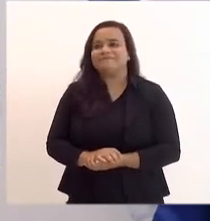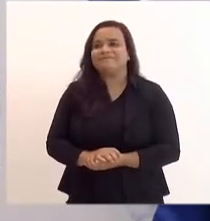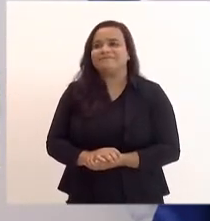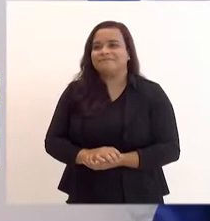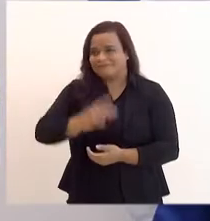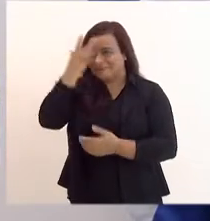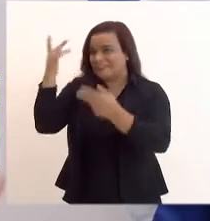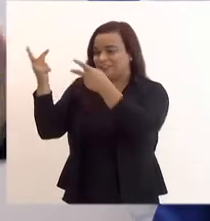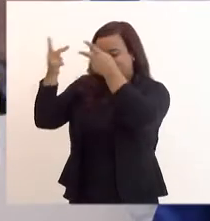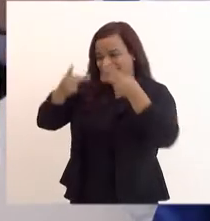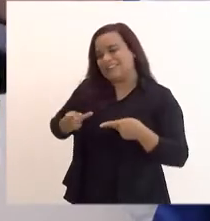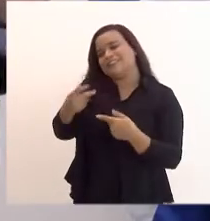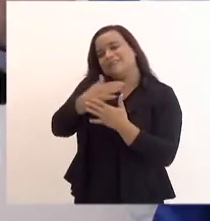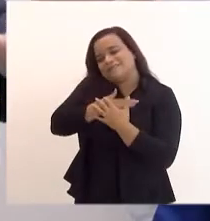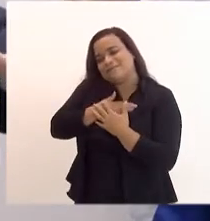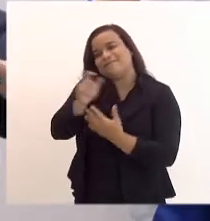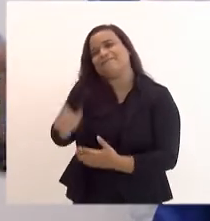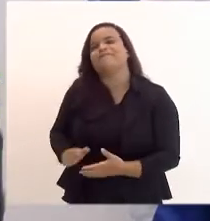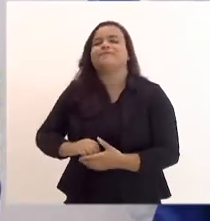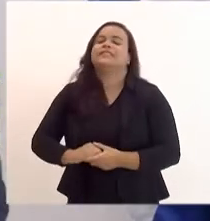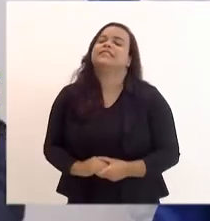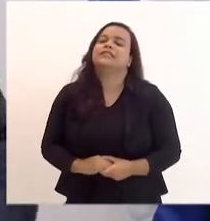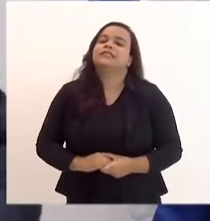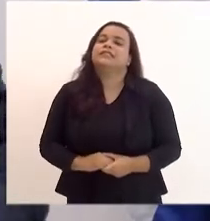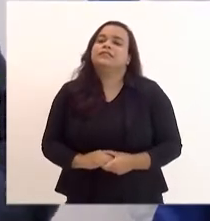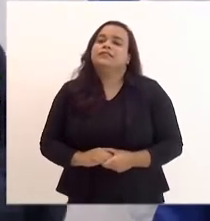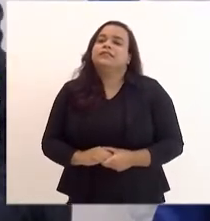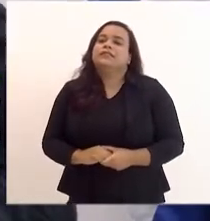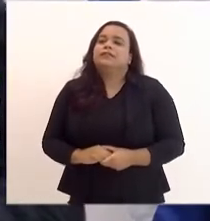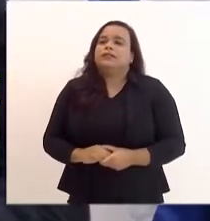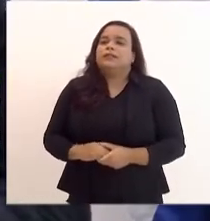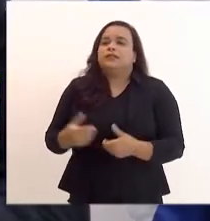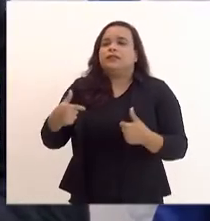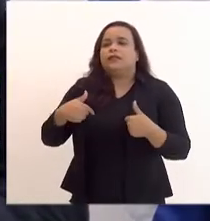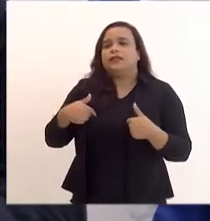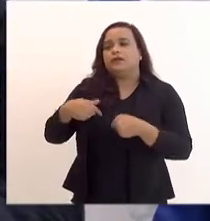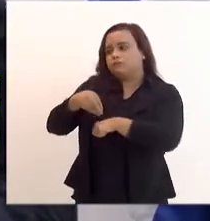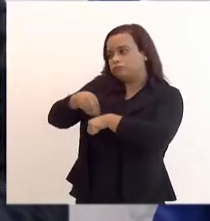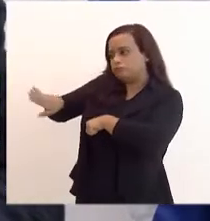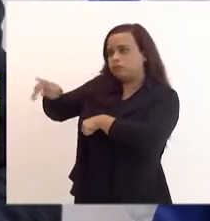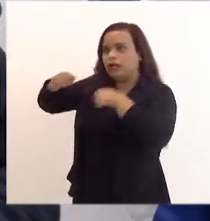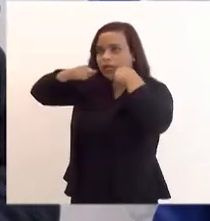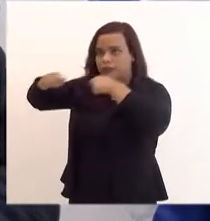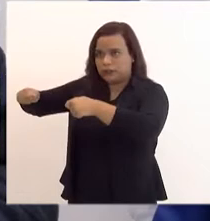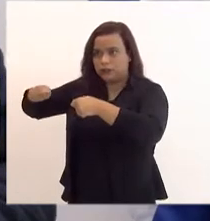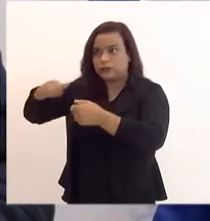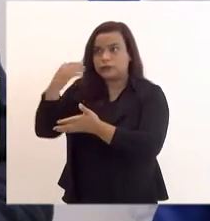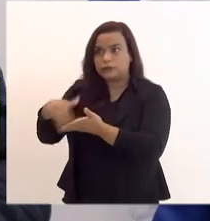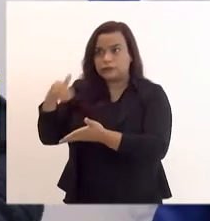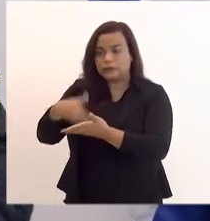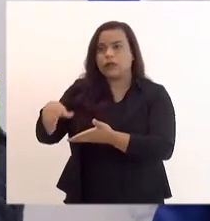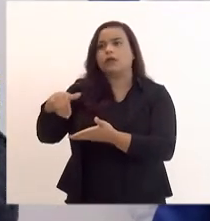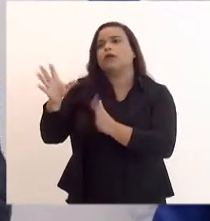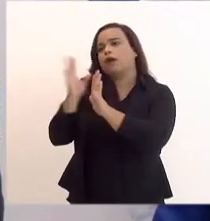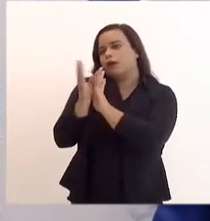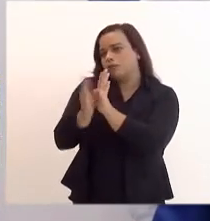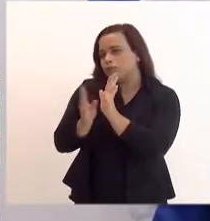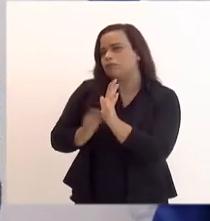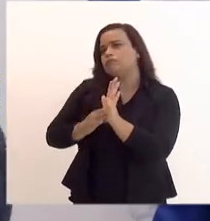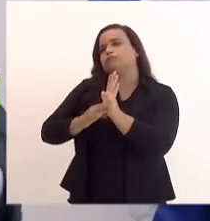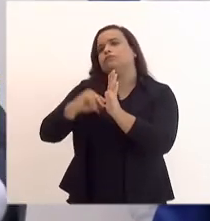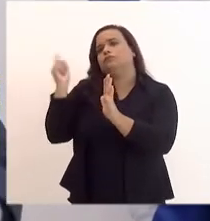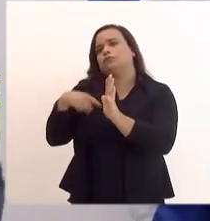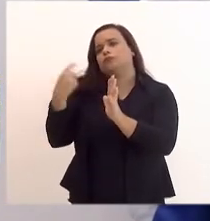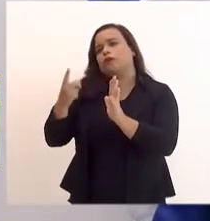aliás. Ah, então, eu vou passar aqui para a assessoria, para a secretaria, o conteúdo. Vamos fazer um ato da